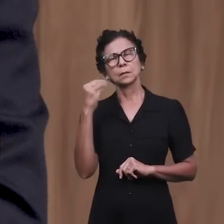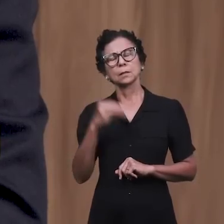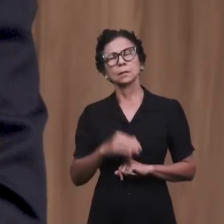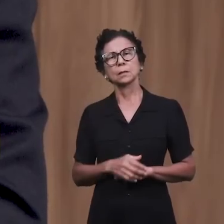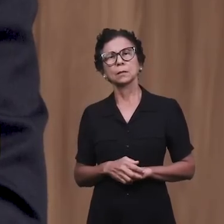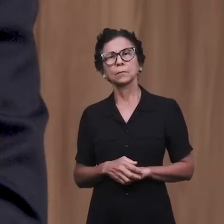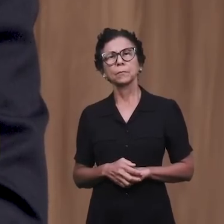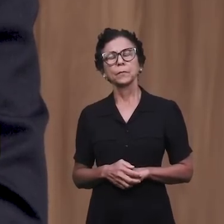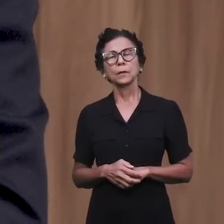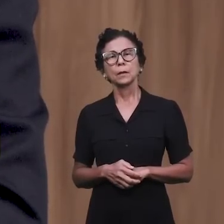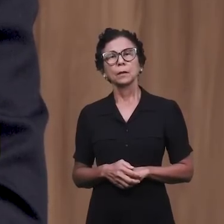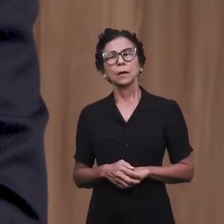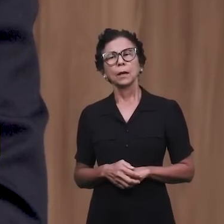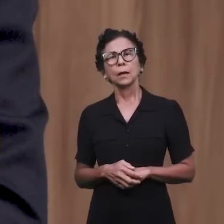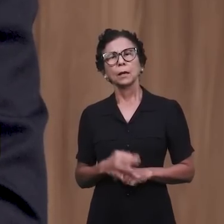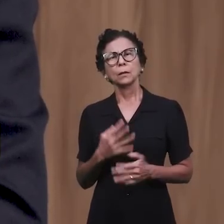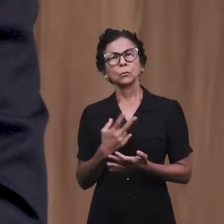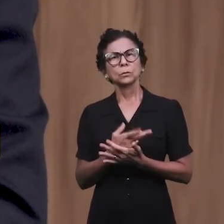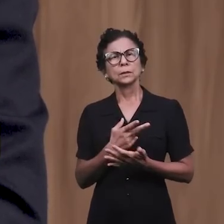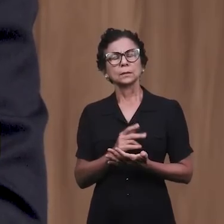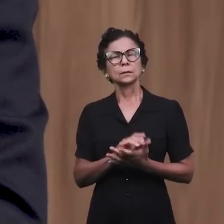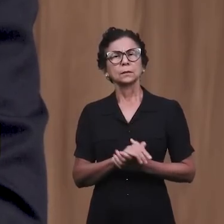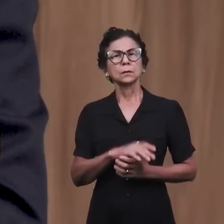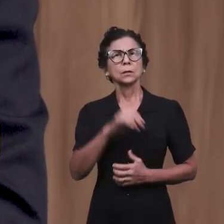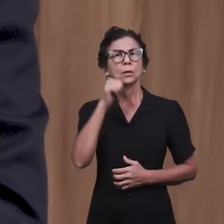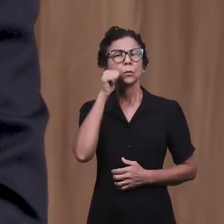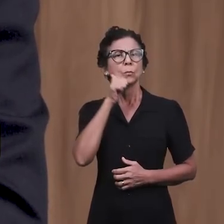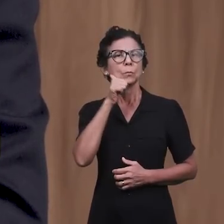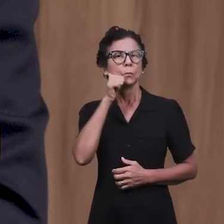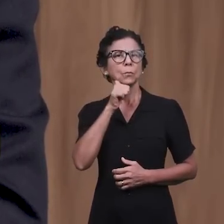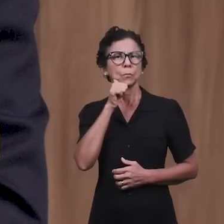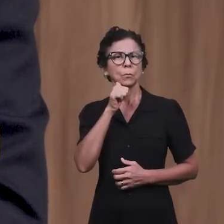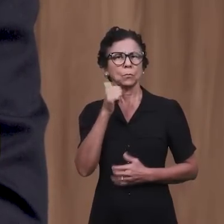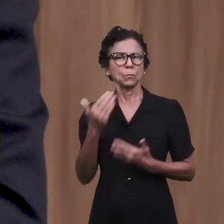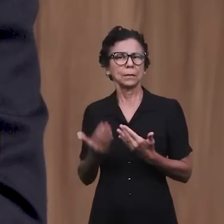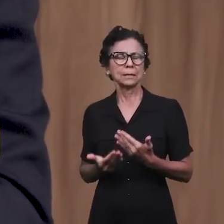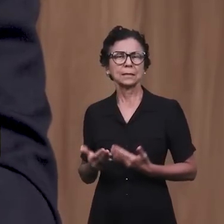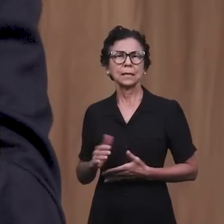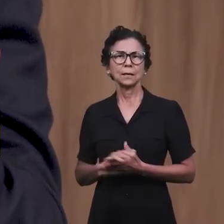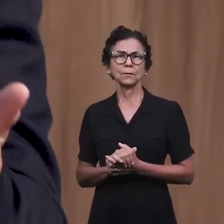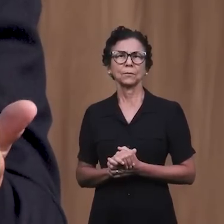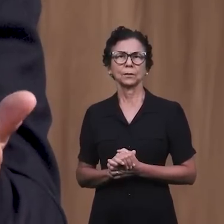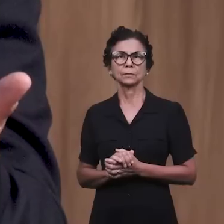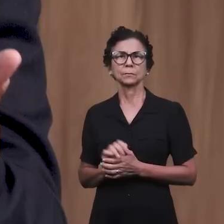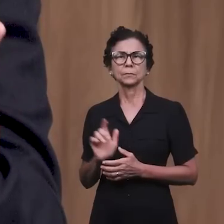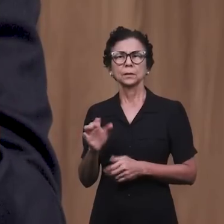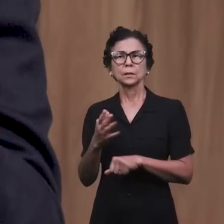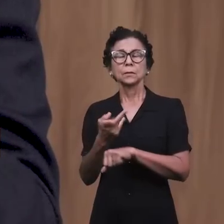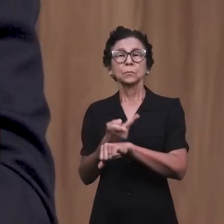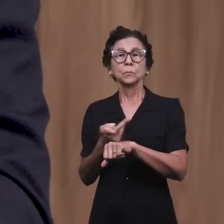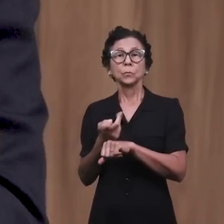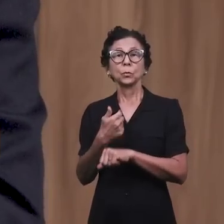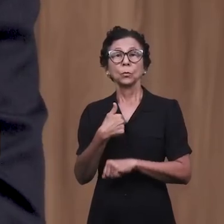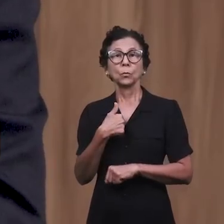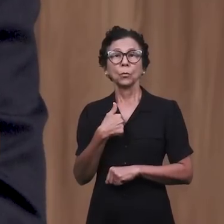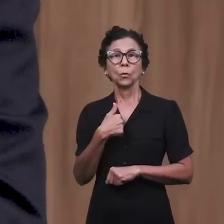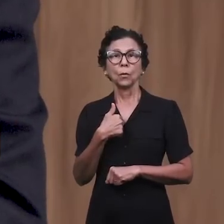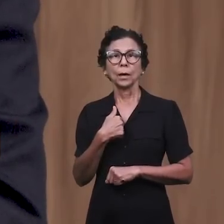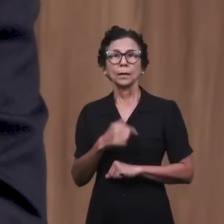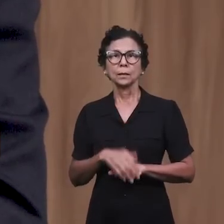fui procurado por uma irmã da igreja para falar comigo de um assunto